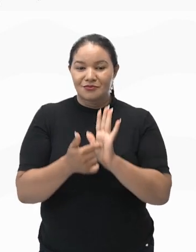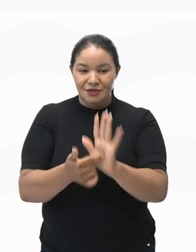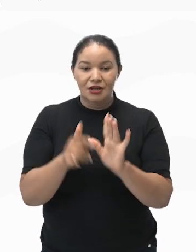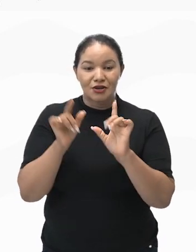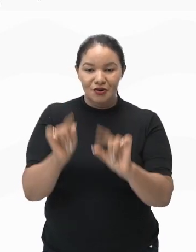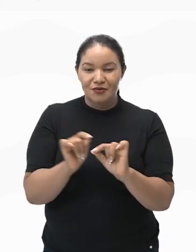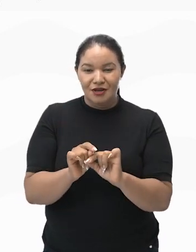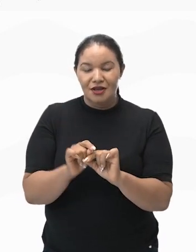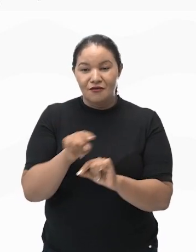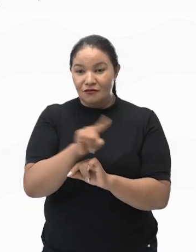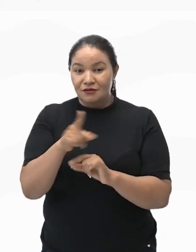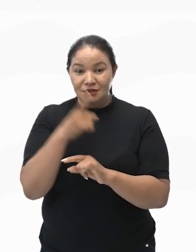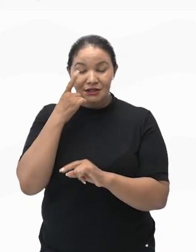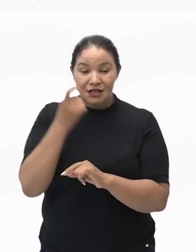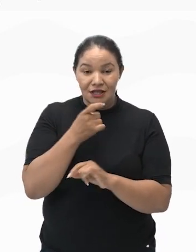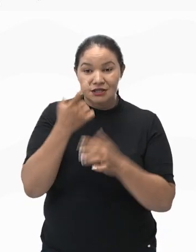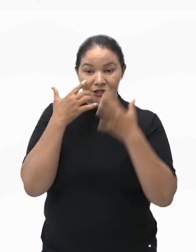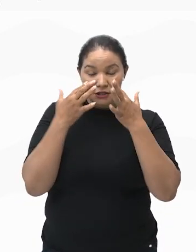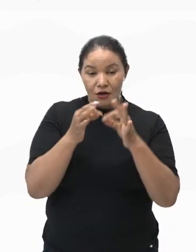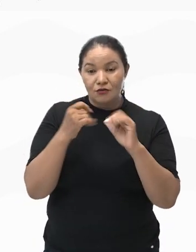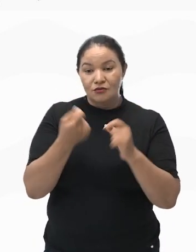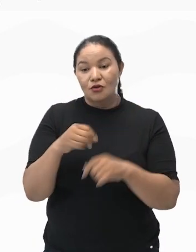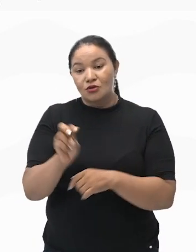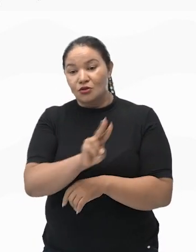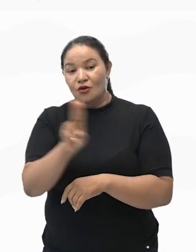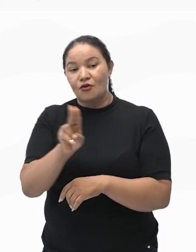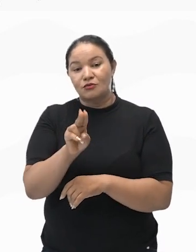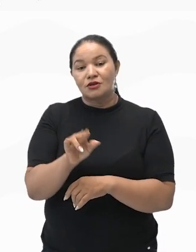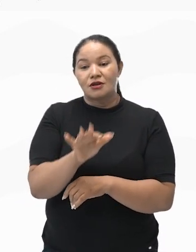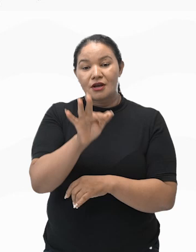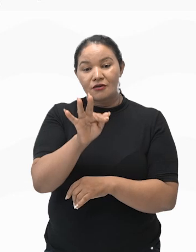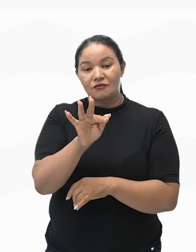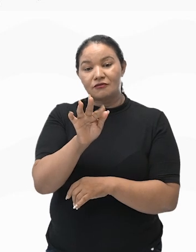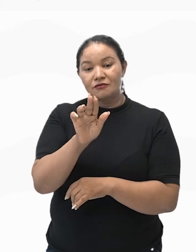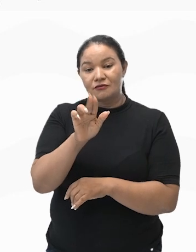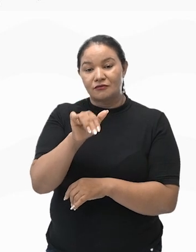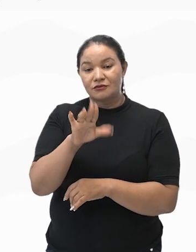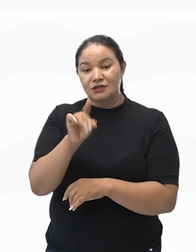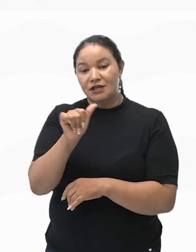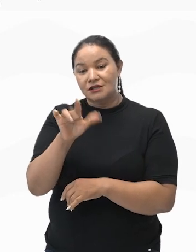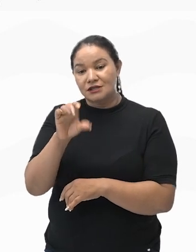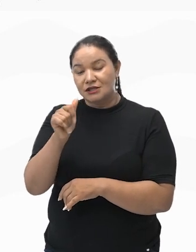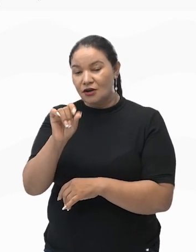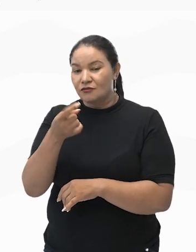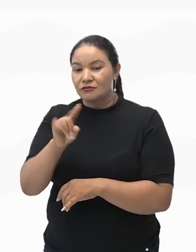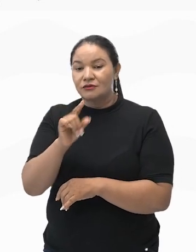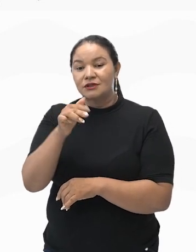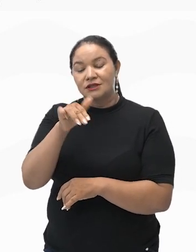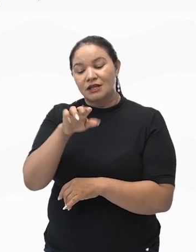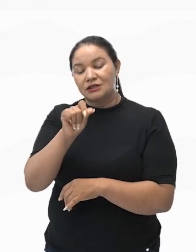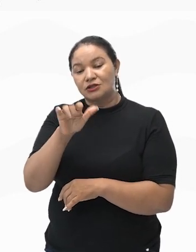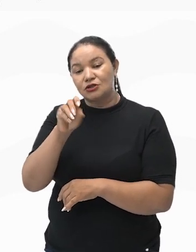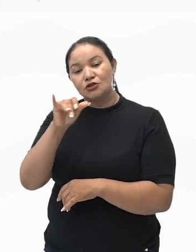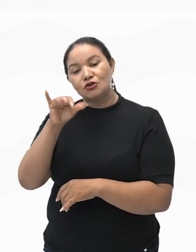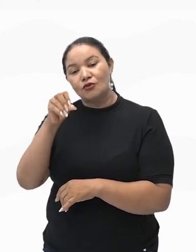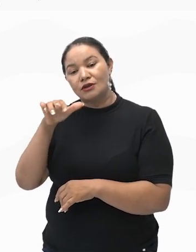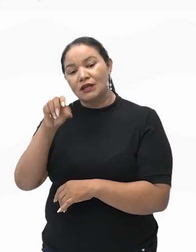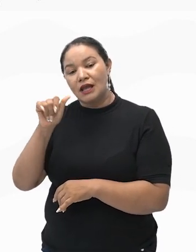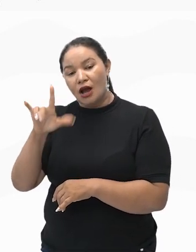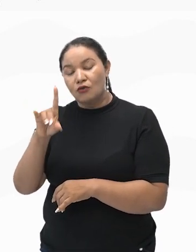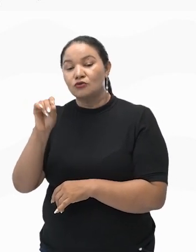e estudantes, é que o nome da fundação, Fundação Nacional do Índio, é claro, como o senhor bem comentou, que para